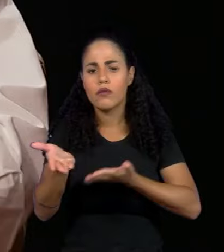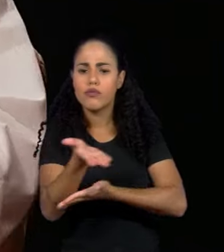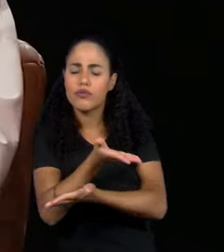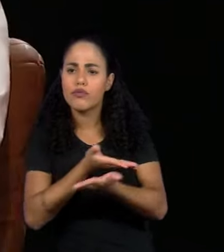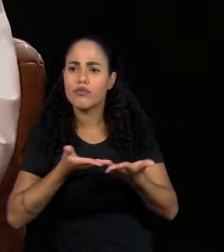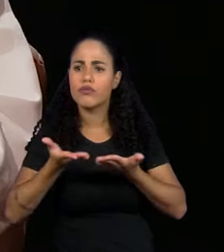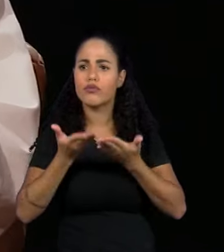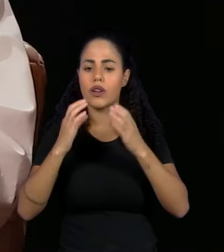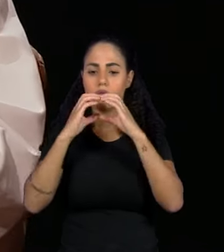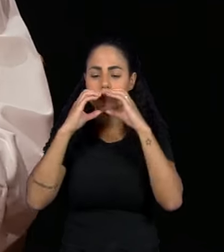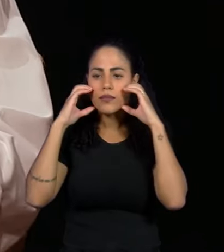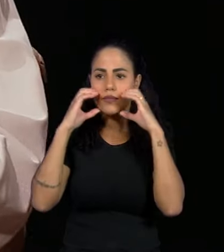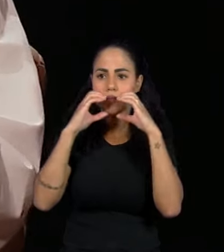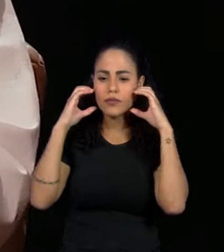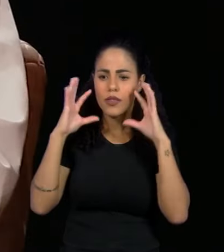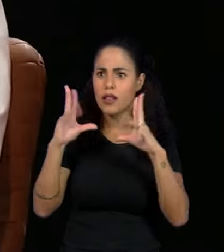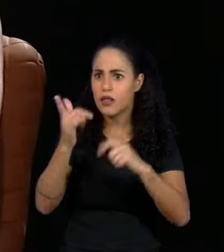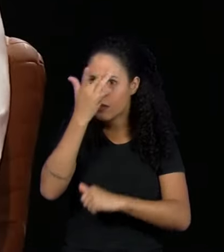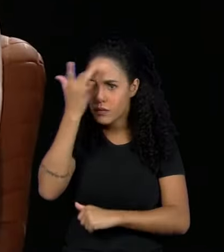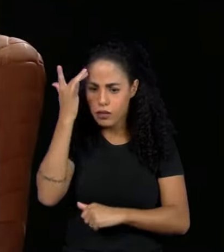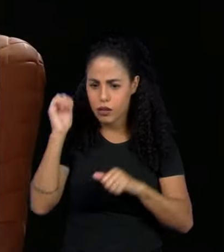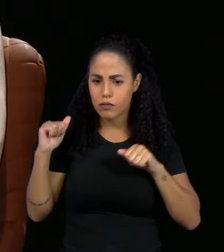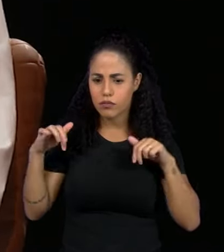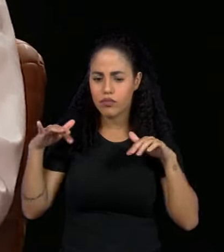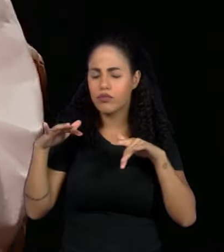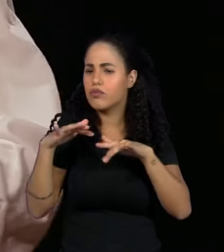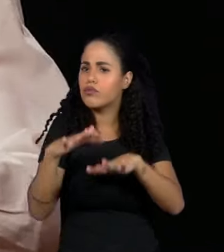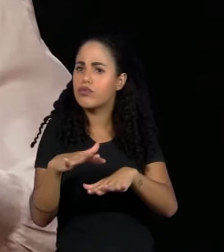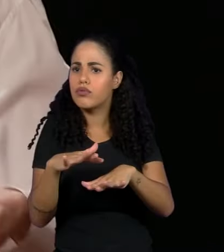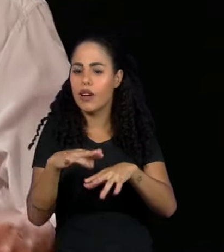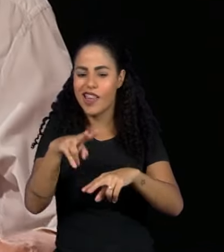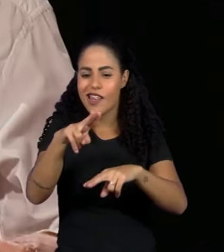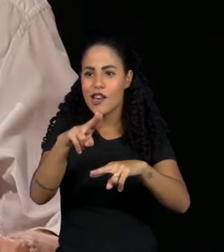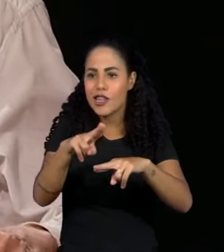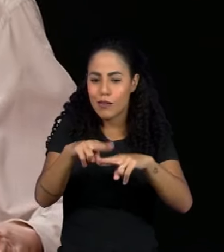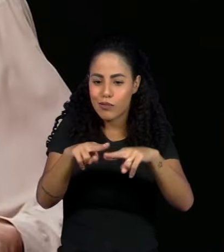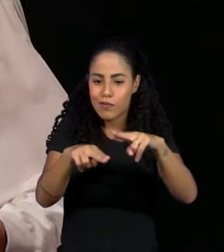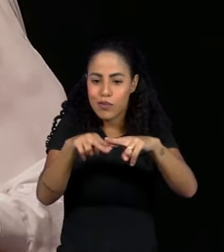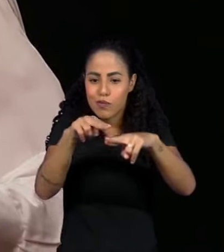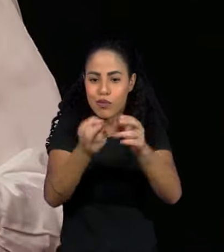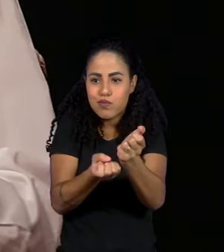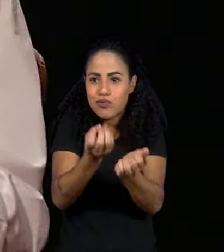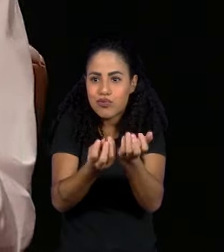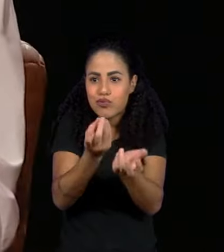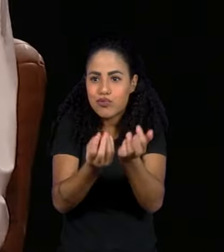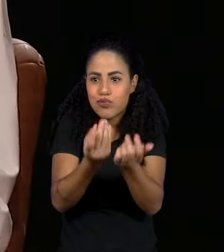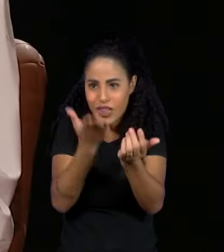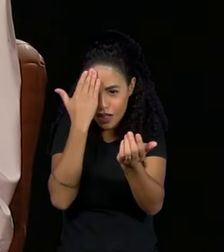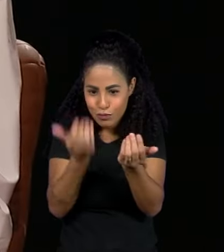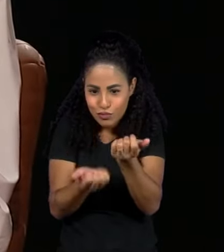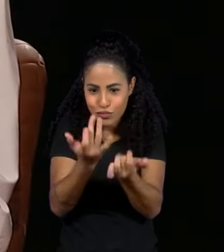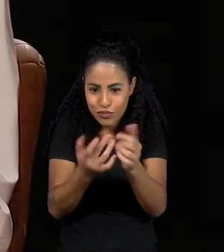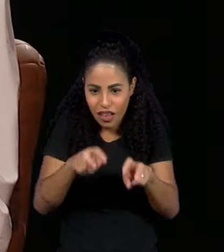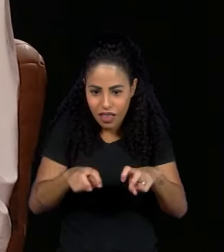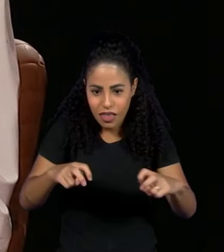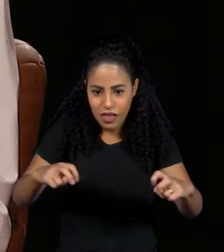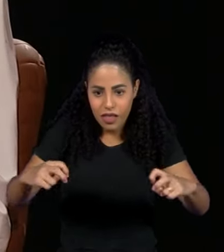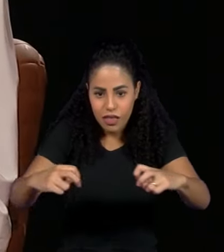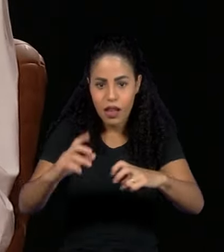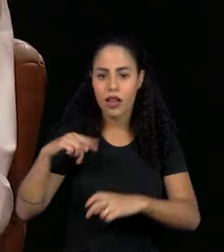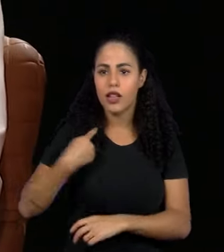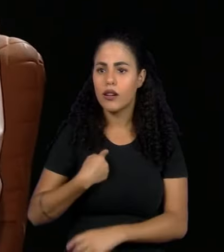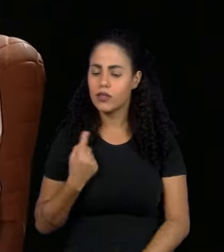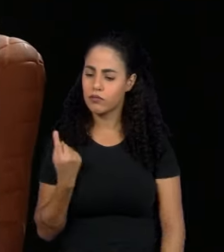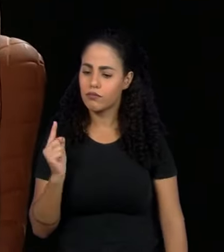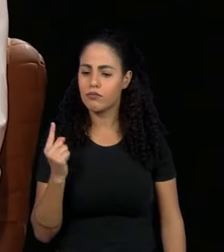reunia no lugar que ele ia falar, e acendiam fogueiras e tal, e a gente ficava junto com eles, né? E chegamos numa